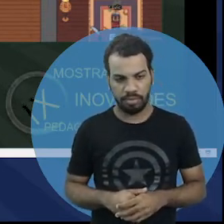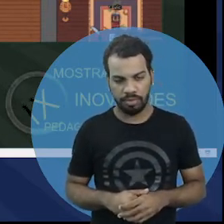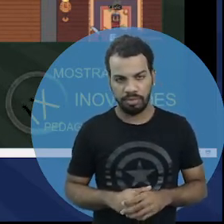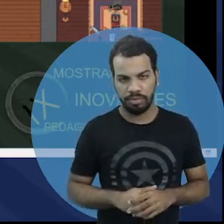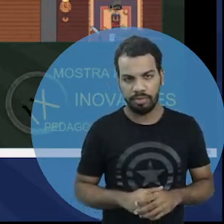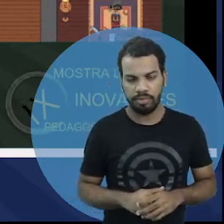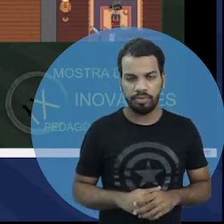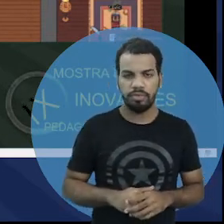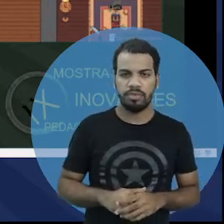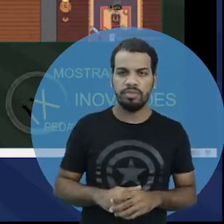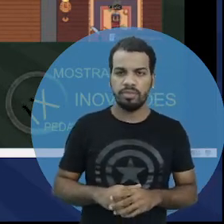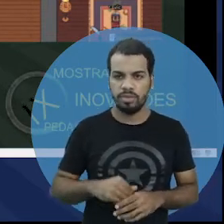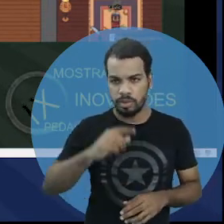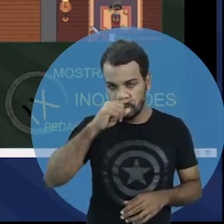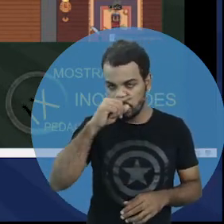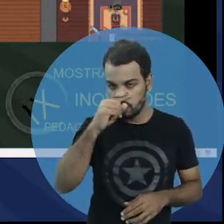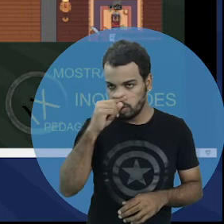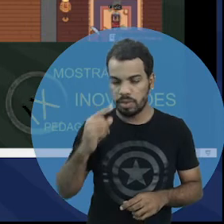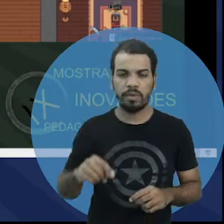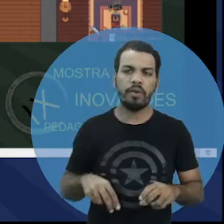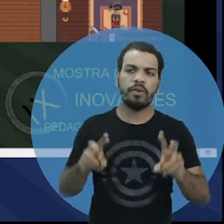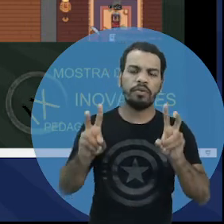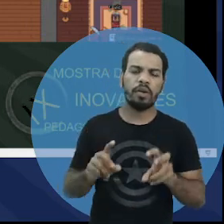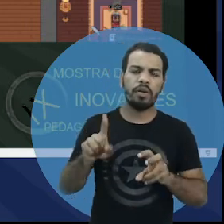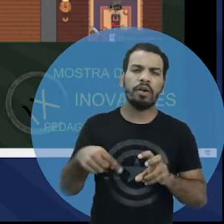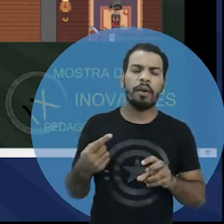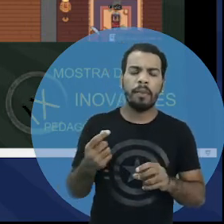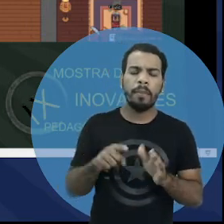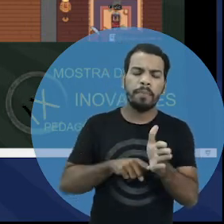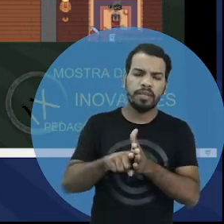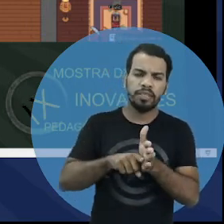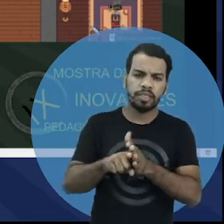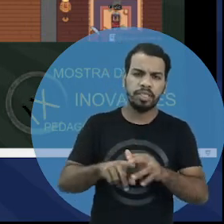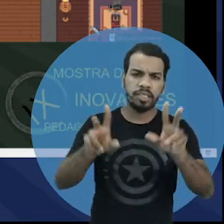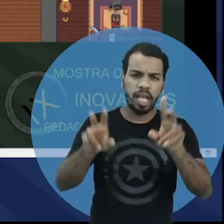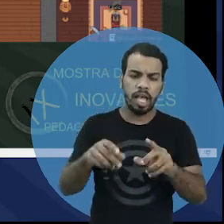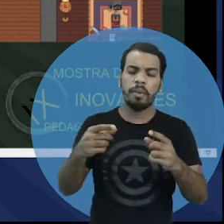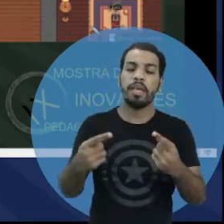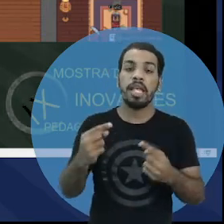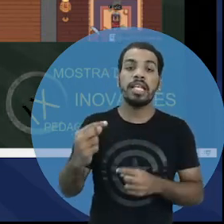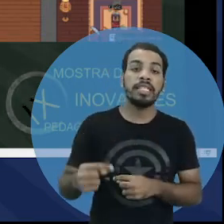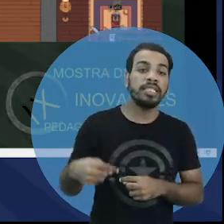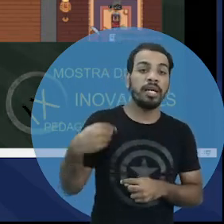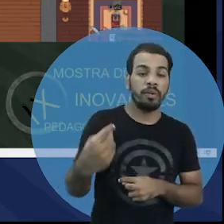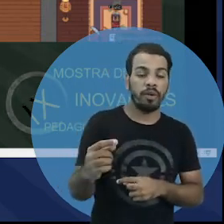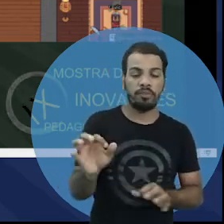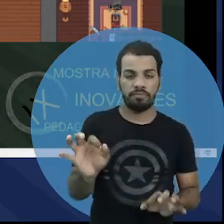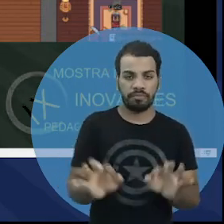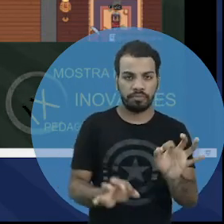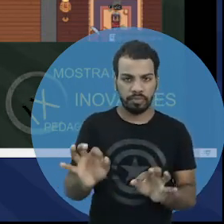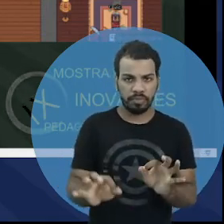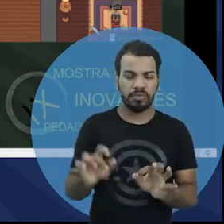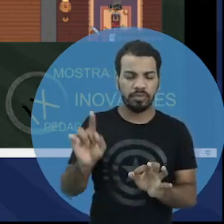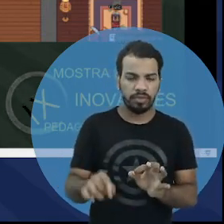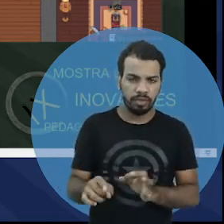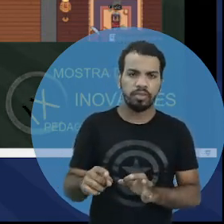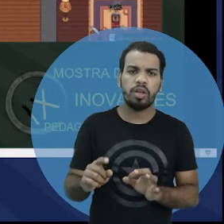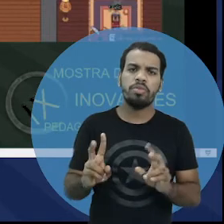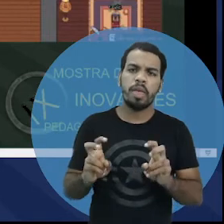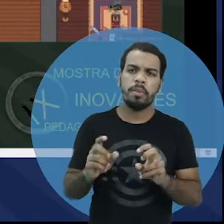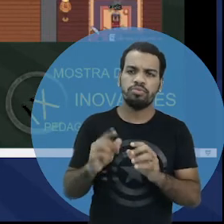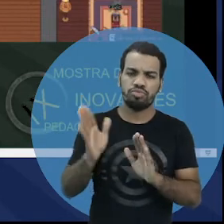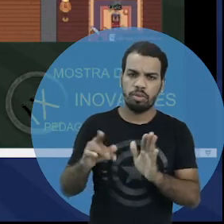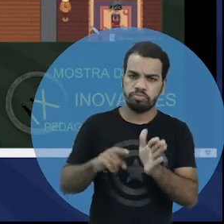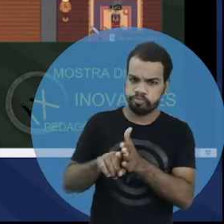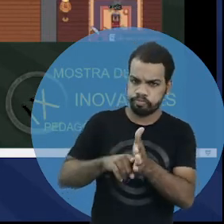que para essa disciplina foi o tema de jogos. Eles pesquisaram esse tema, depois disso, prepararam o ambiente baseado no tema que a gente